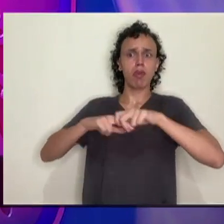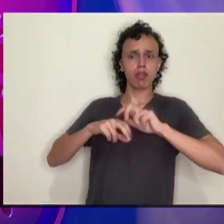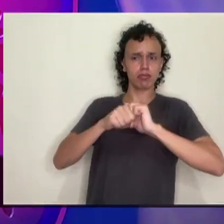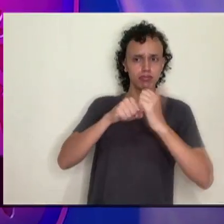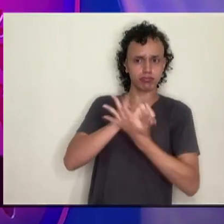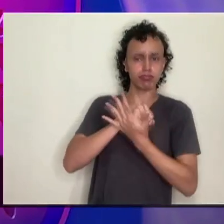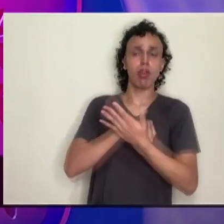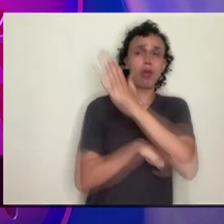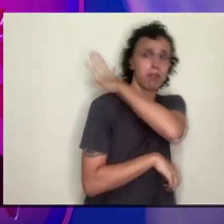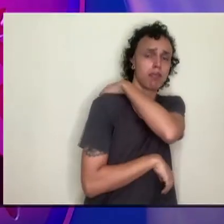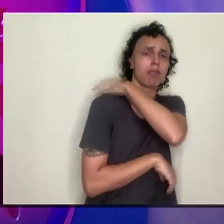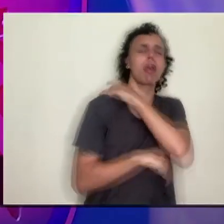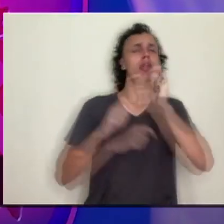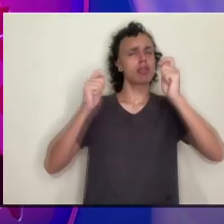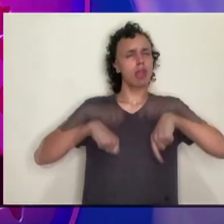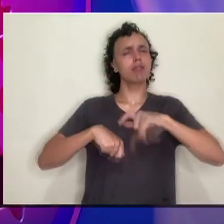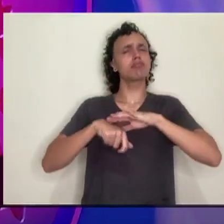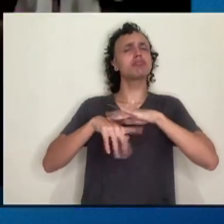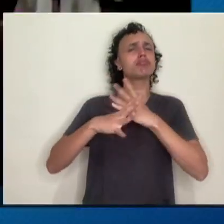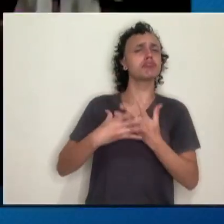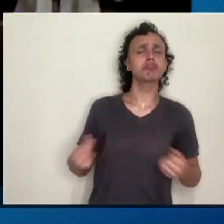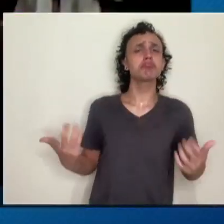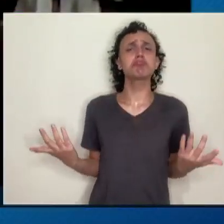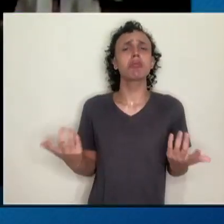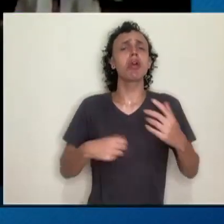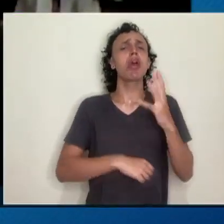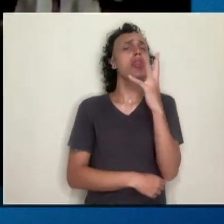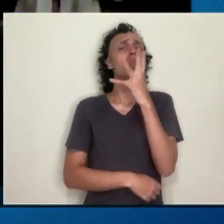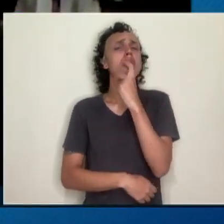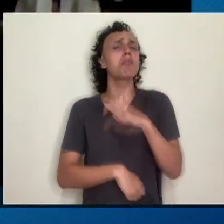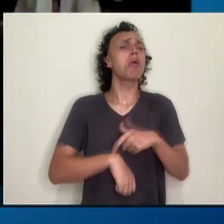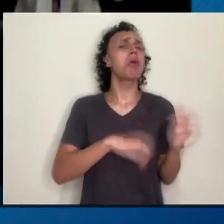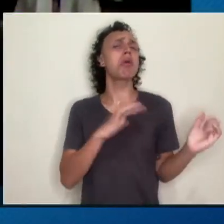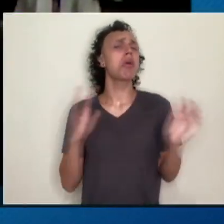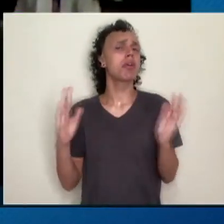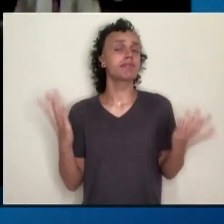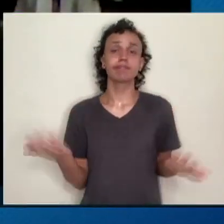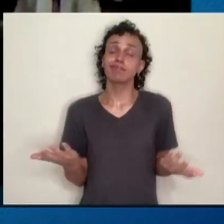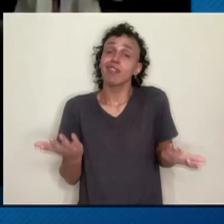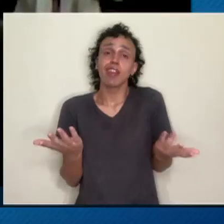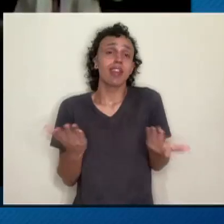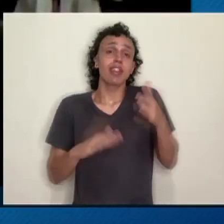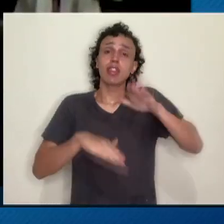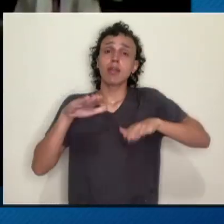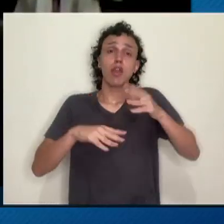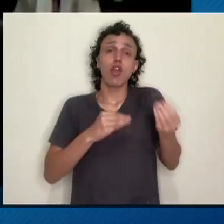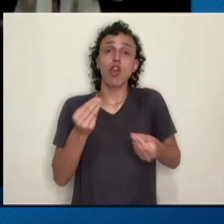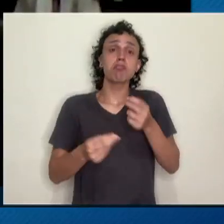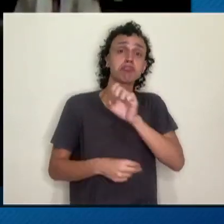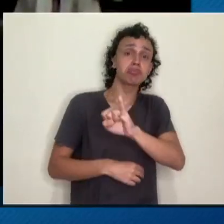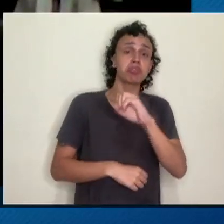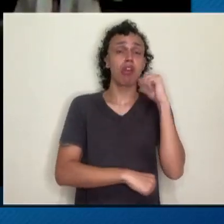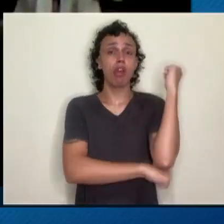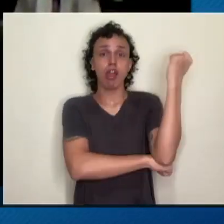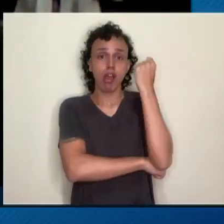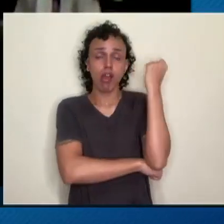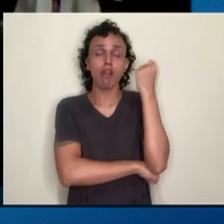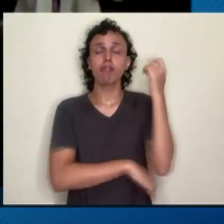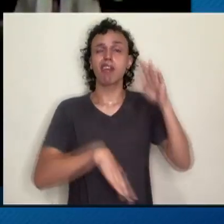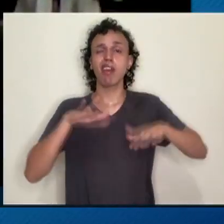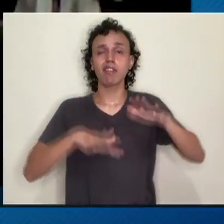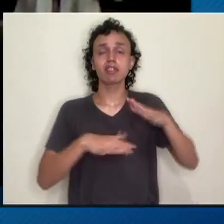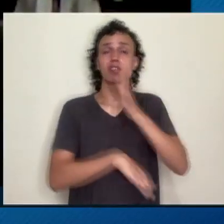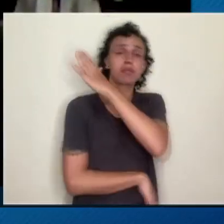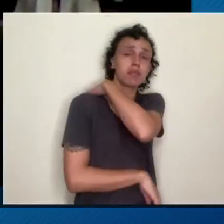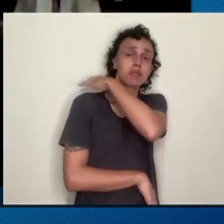regenerados. Quanto tempo leva essa recuperação? Depende do tão grave que foi a situação, o pulmão